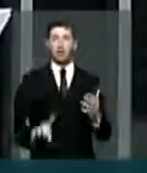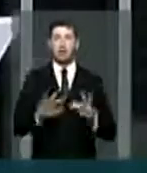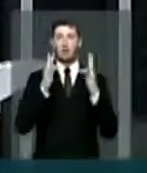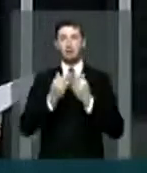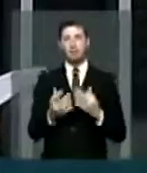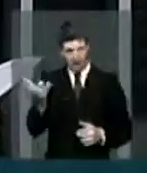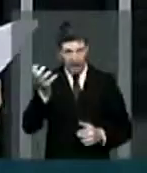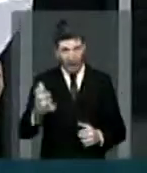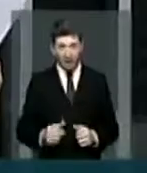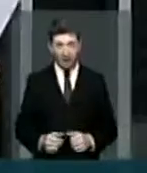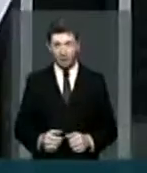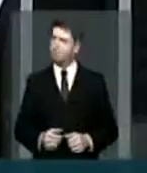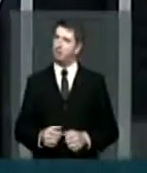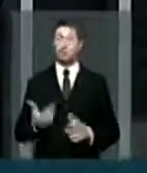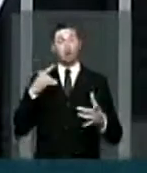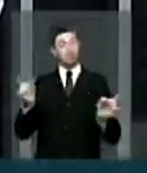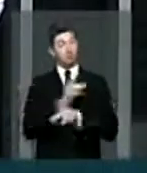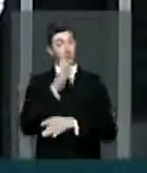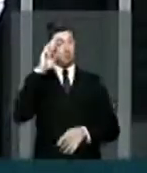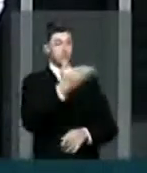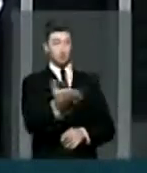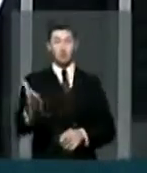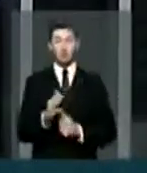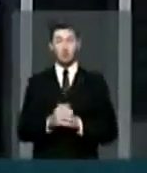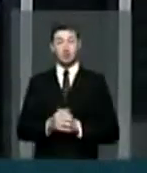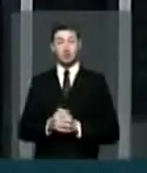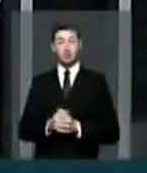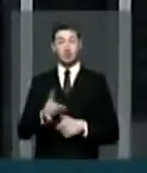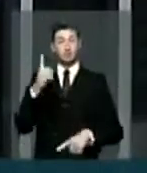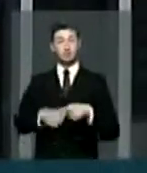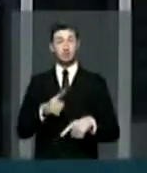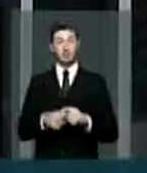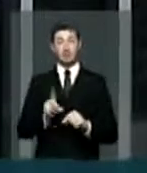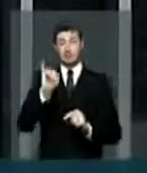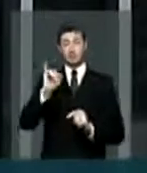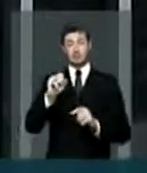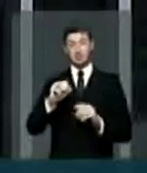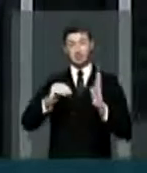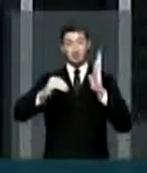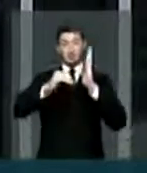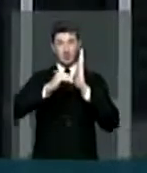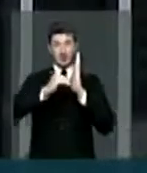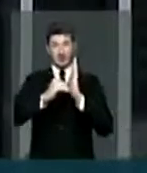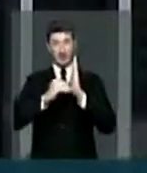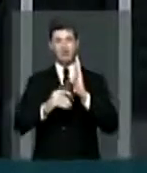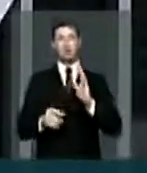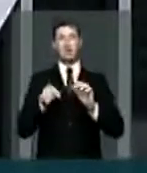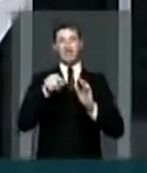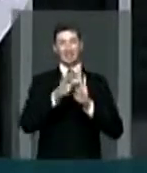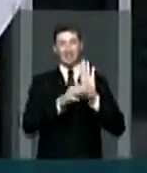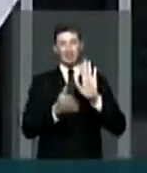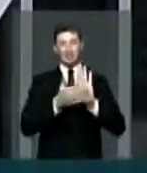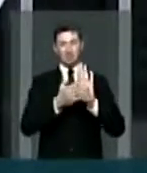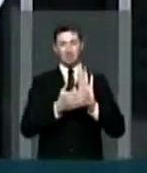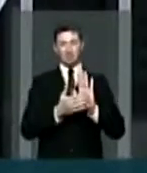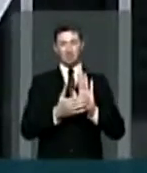familiar. Concluo, senhoras e senhores, no sentido de que, se o Senado Federal não retirar do texto da proposta